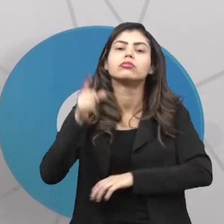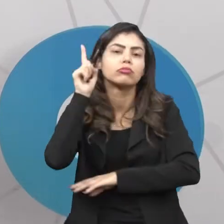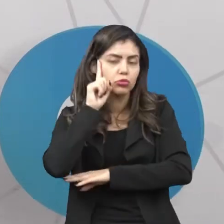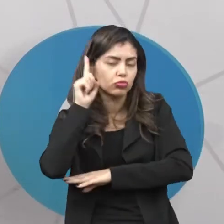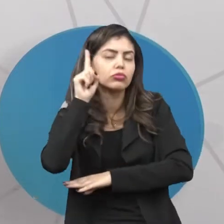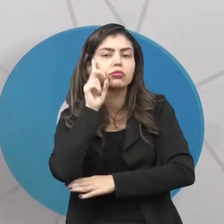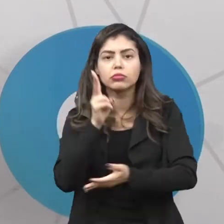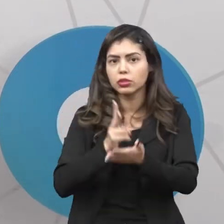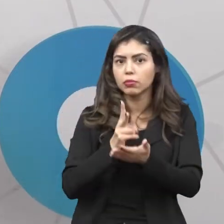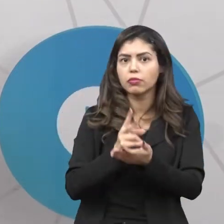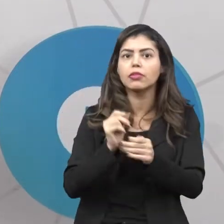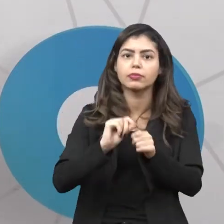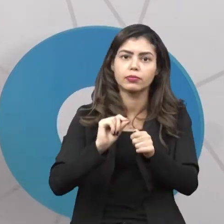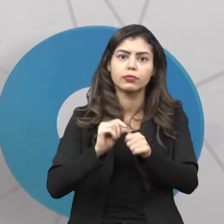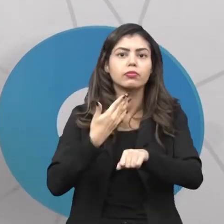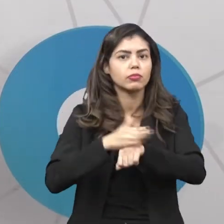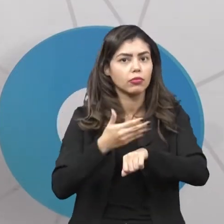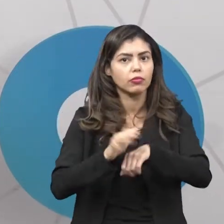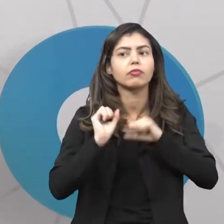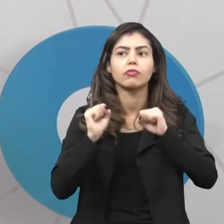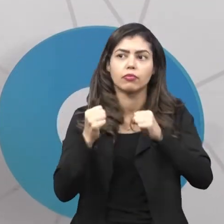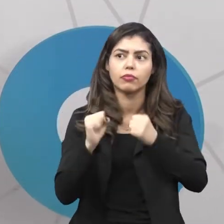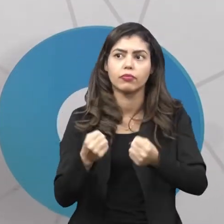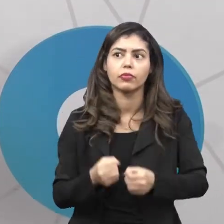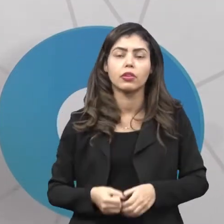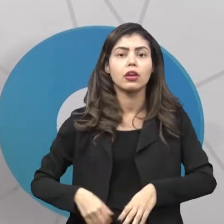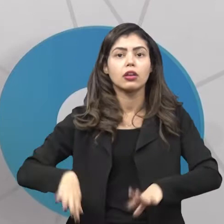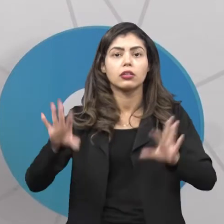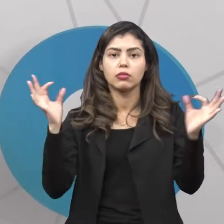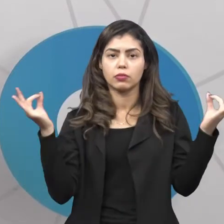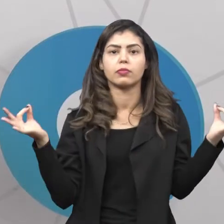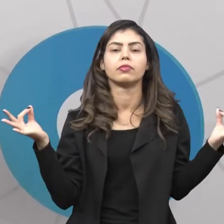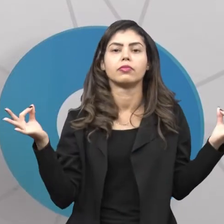é tratado como um exercício físico. E a yoga.